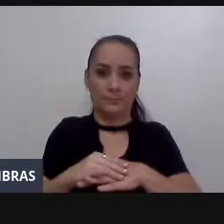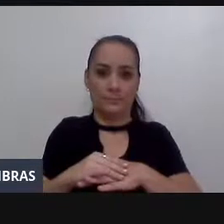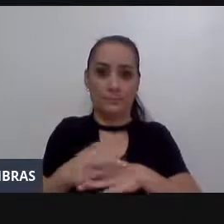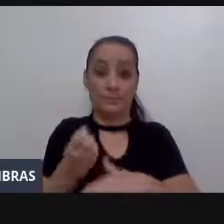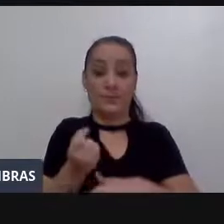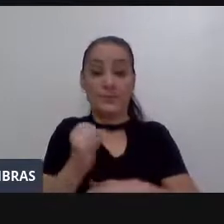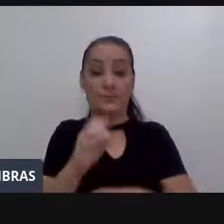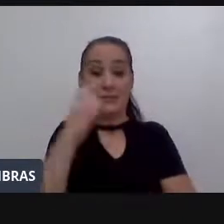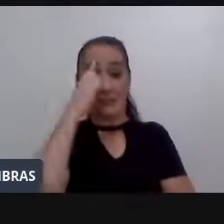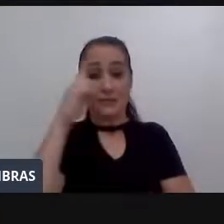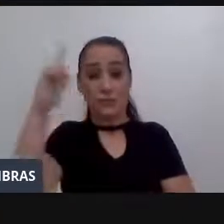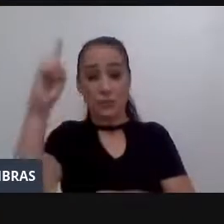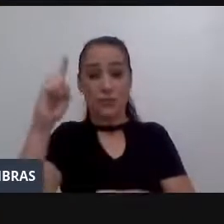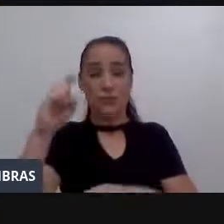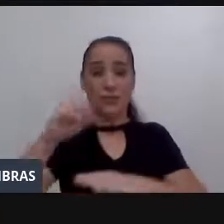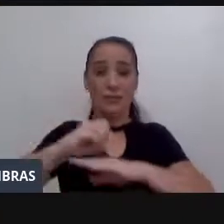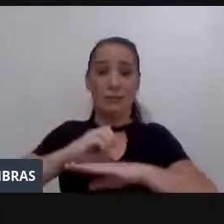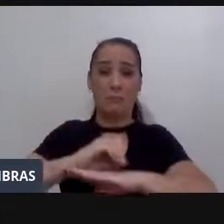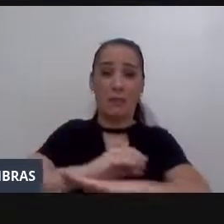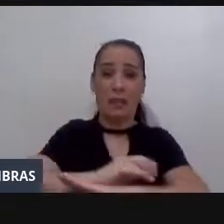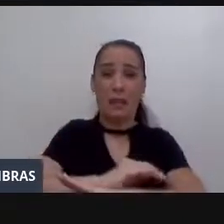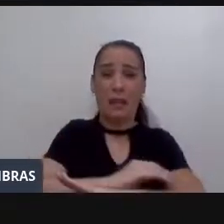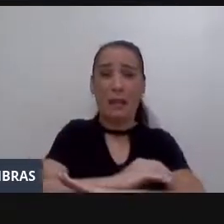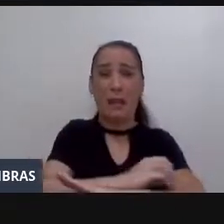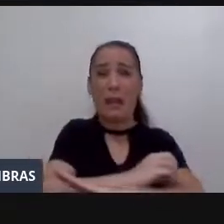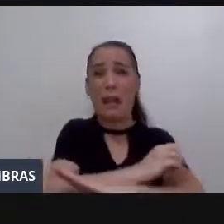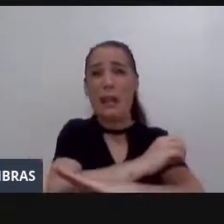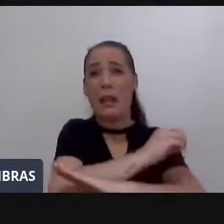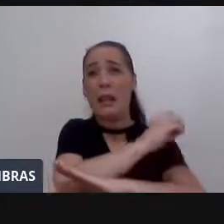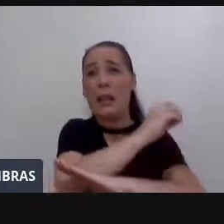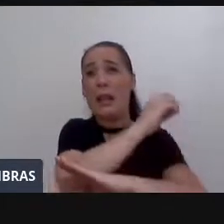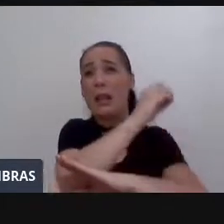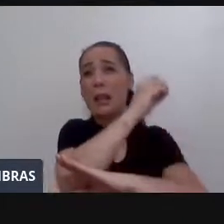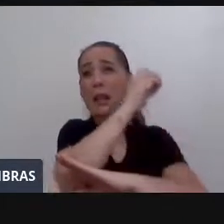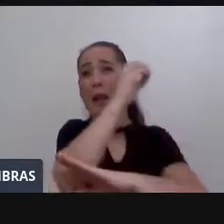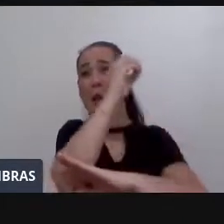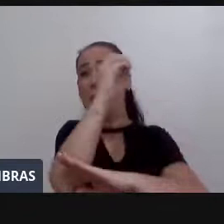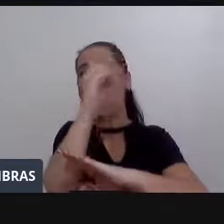longo e a noite é somente sua.